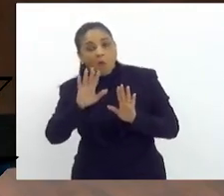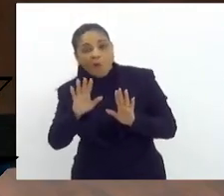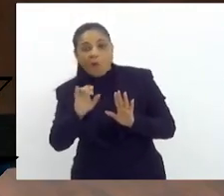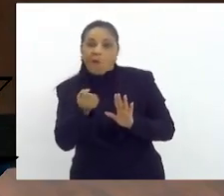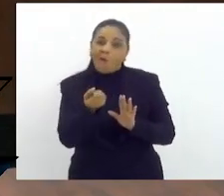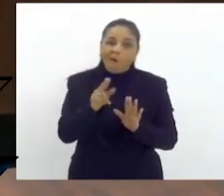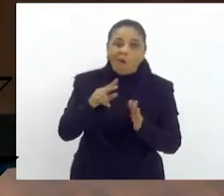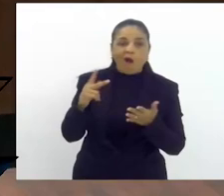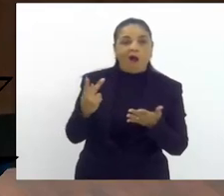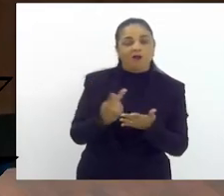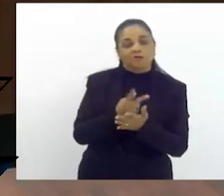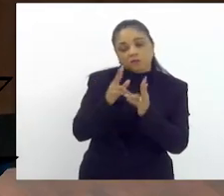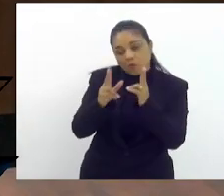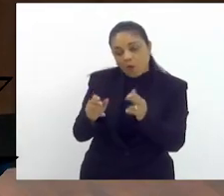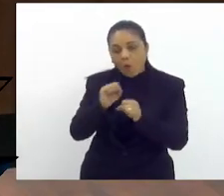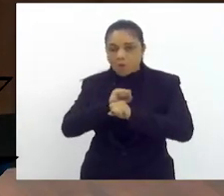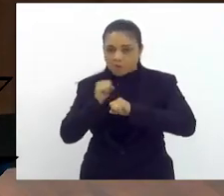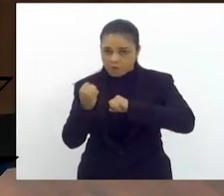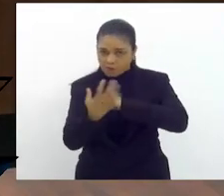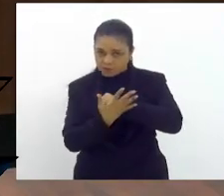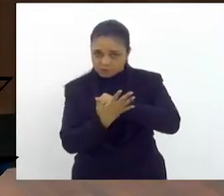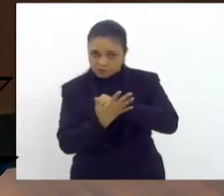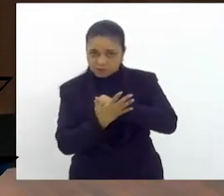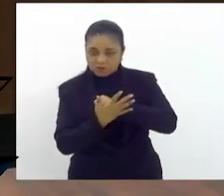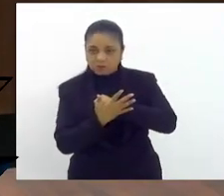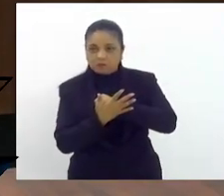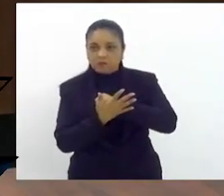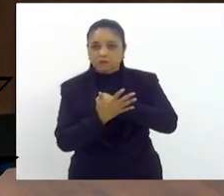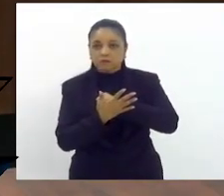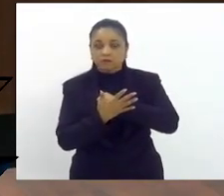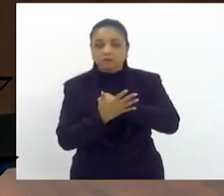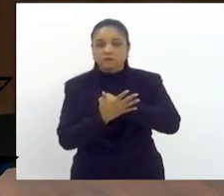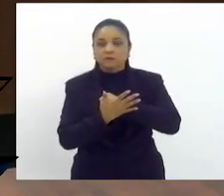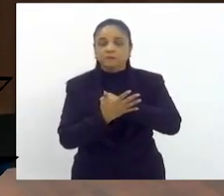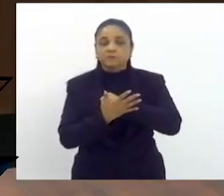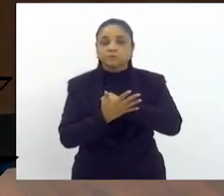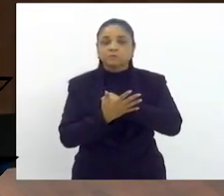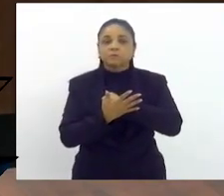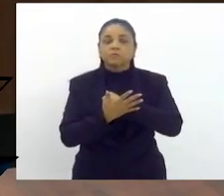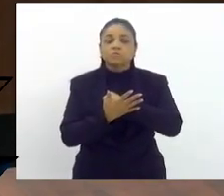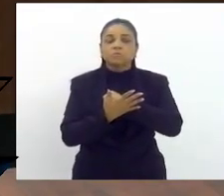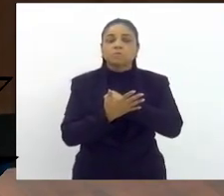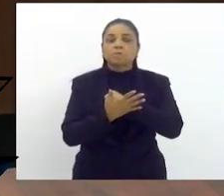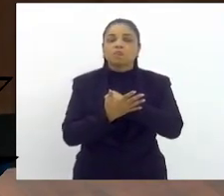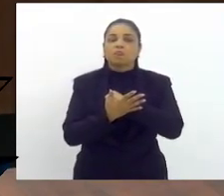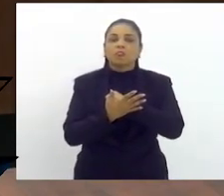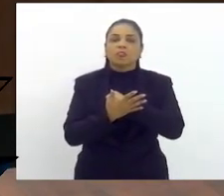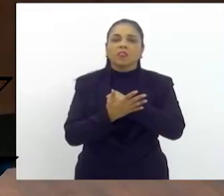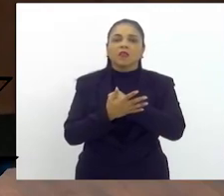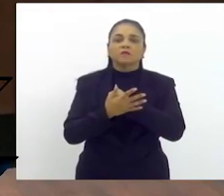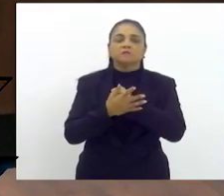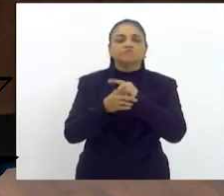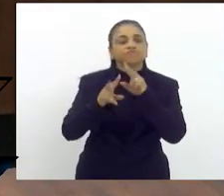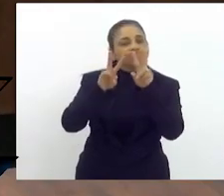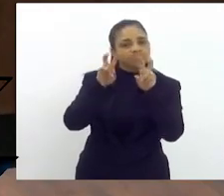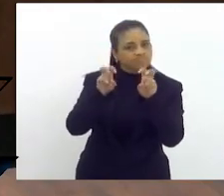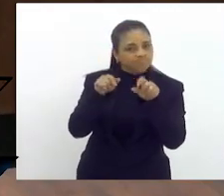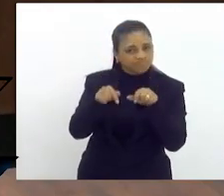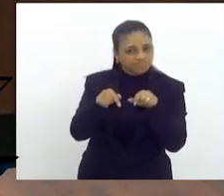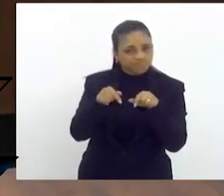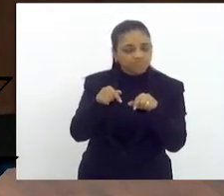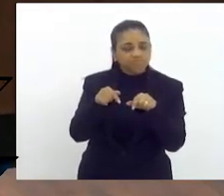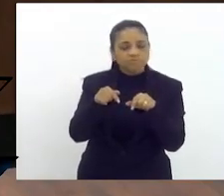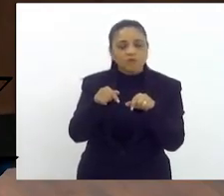a pandemia que a gente a gente vem tratando na matéria no intuito de não deixarmos mais